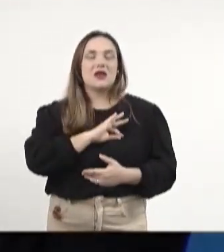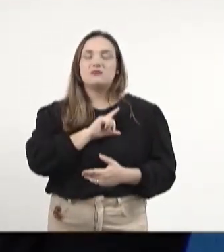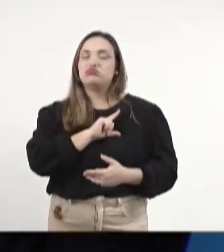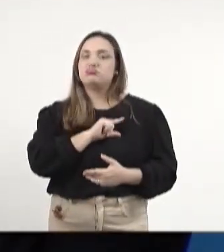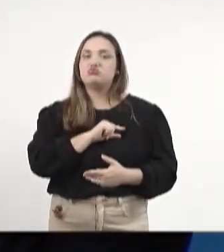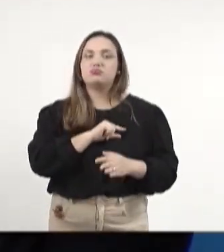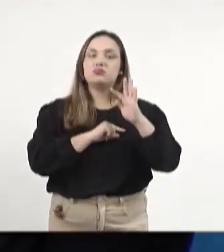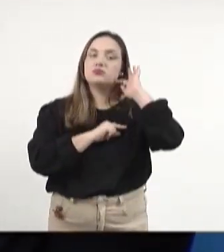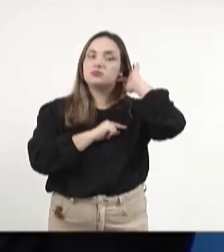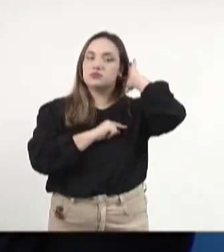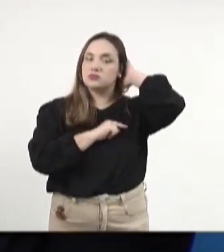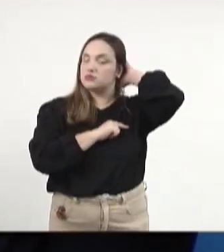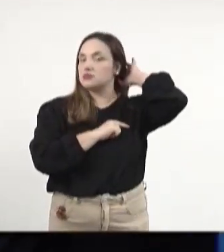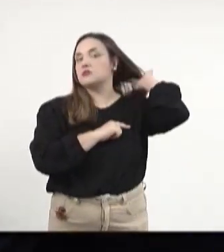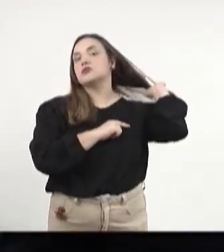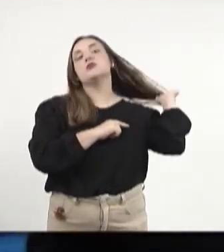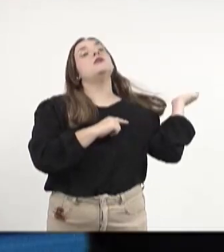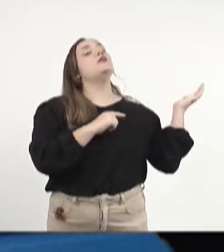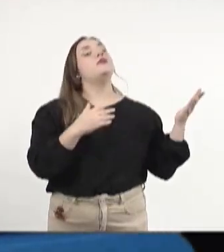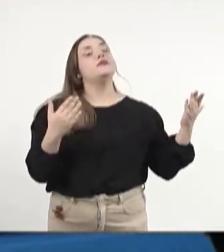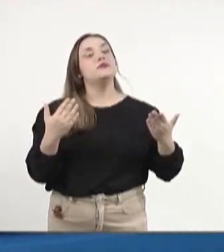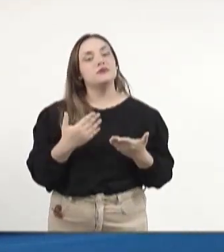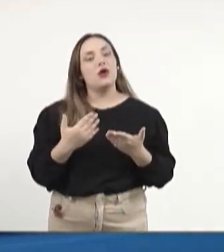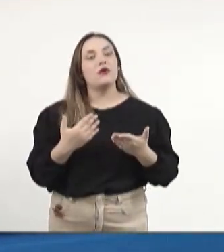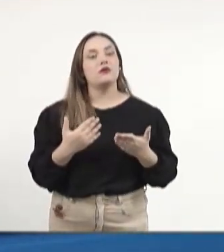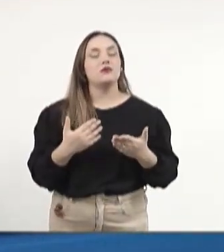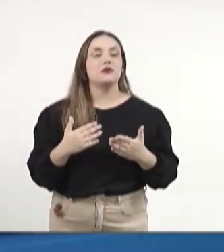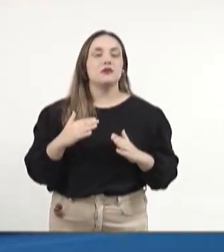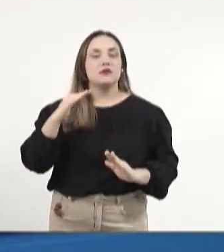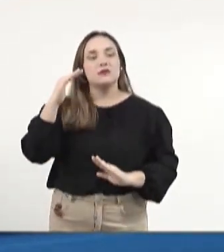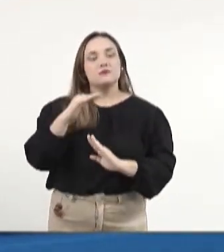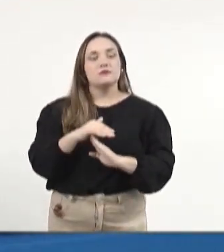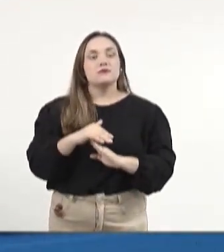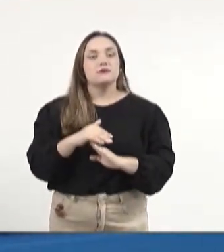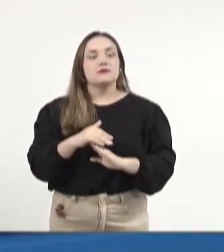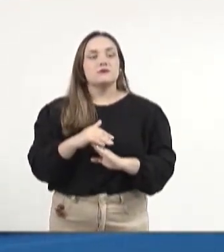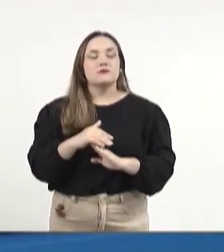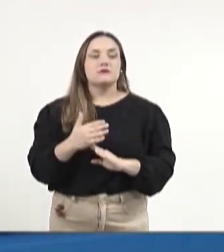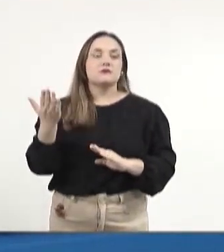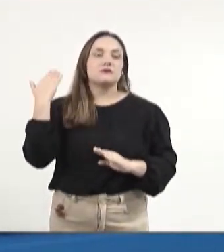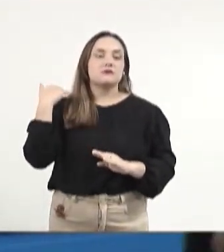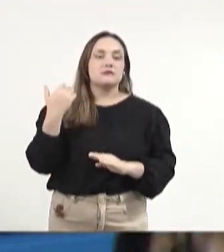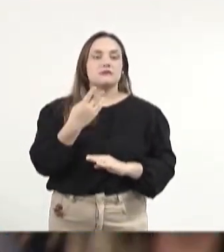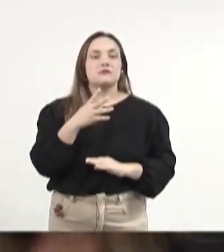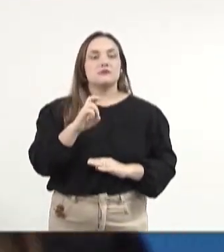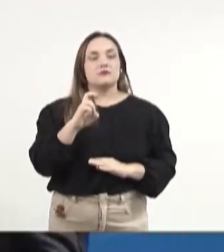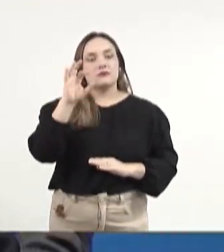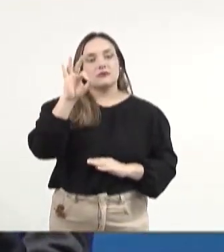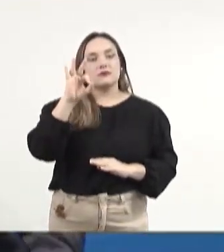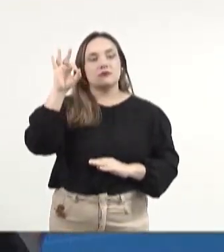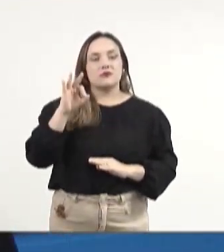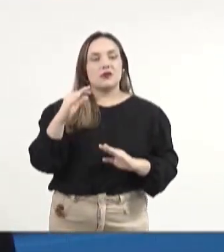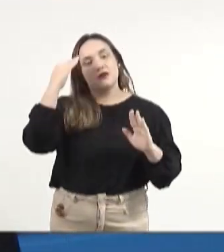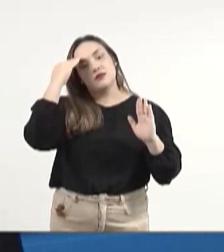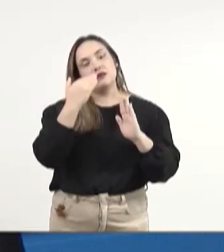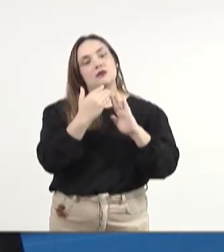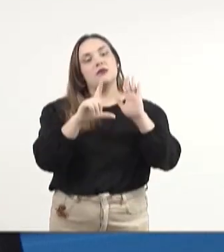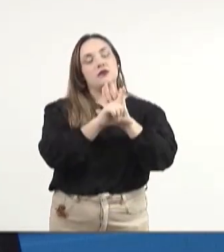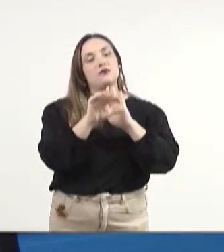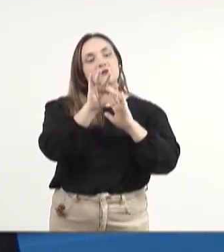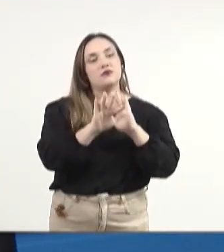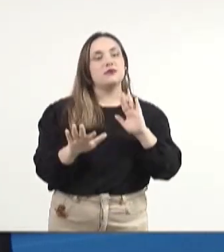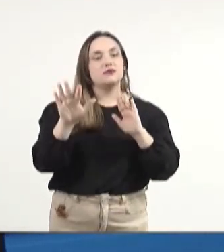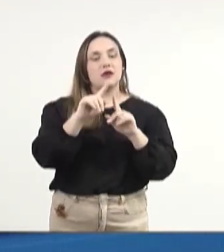consignados. Essa adequação poderia fazer com que o limite de empréstimo passasse a 45%, seguindo a simetria da lei federal,